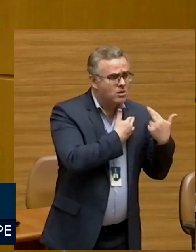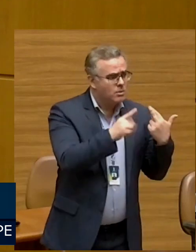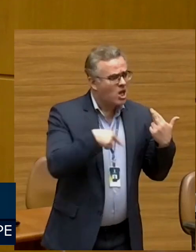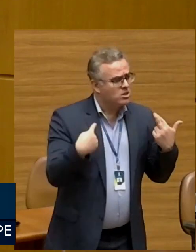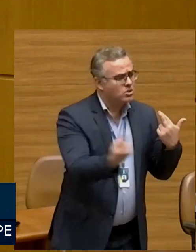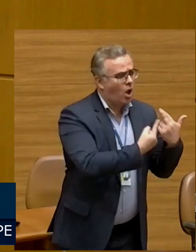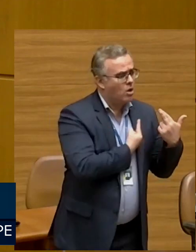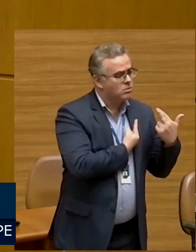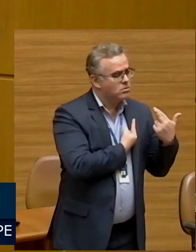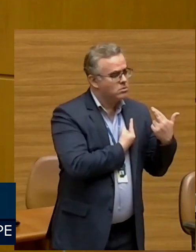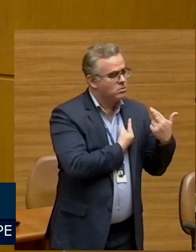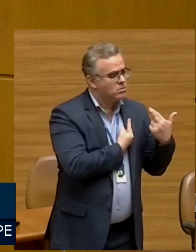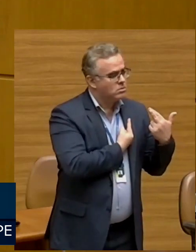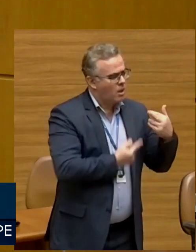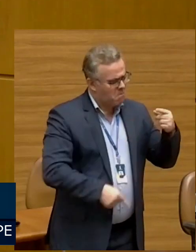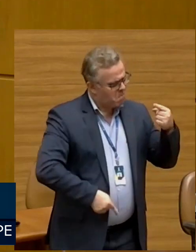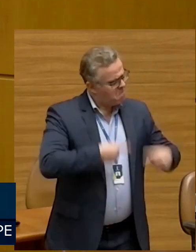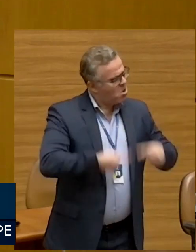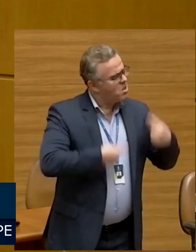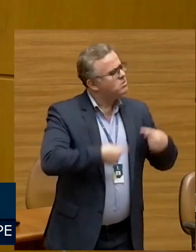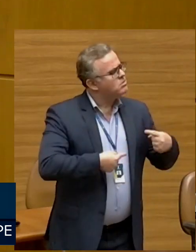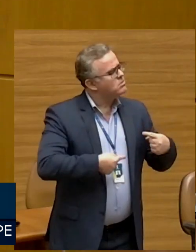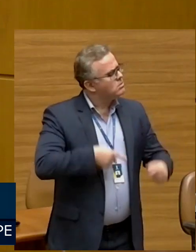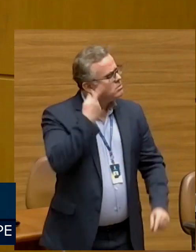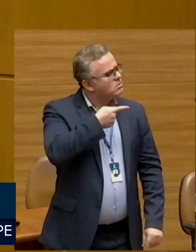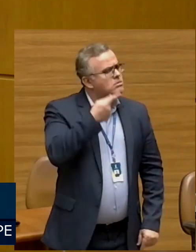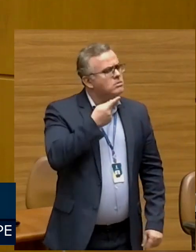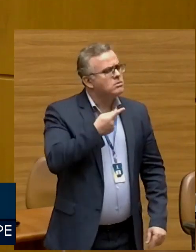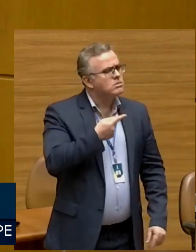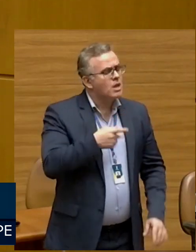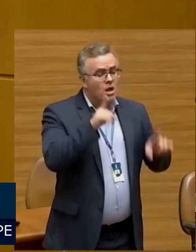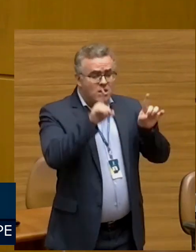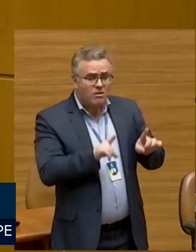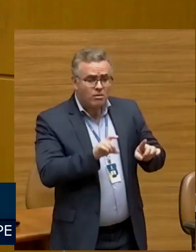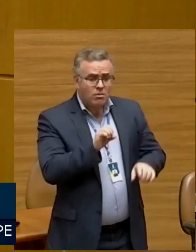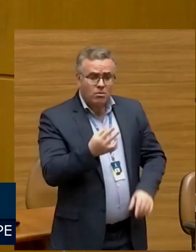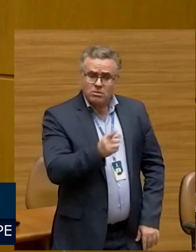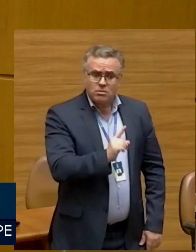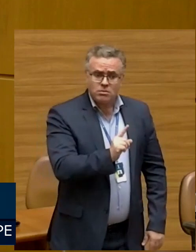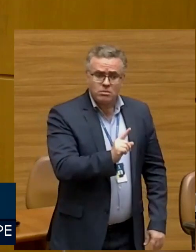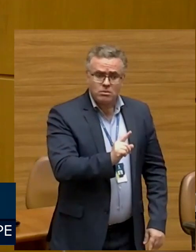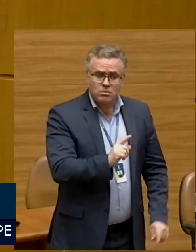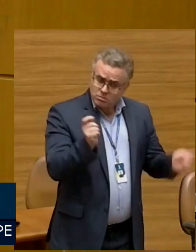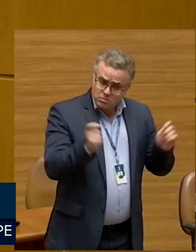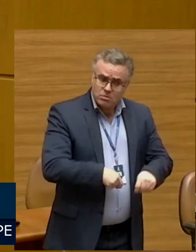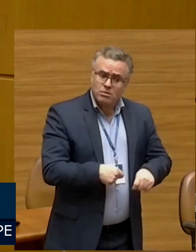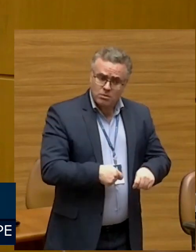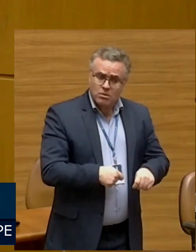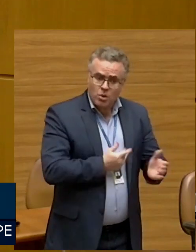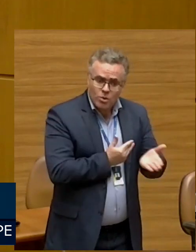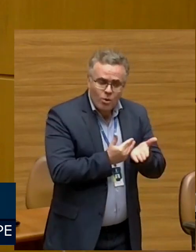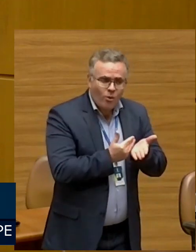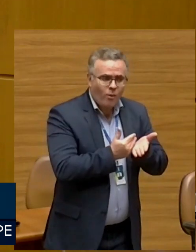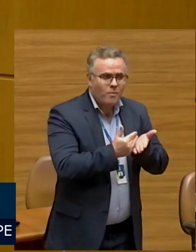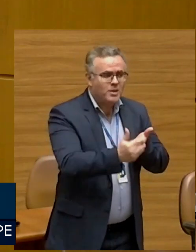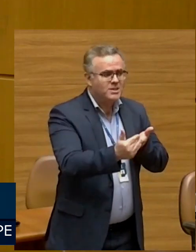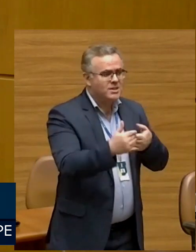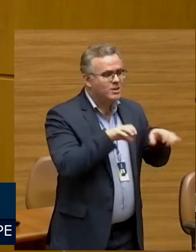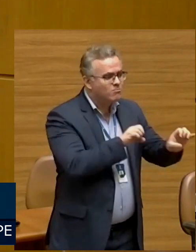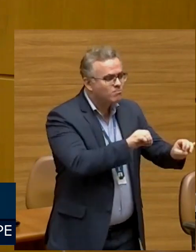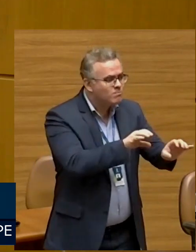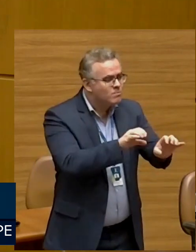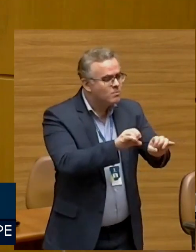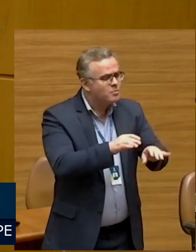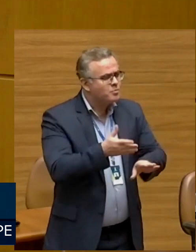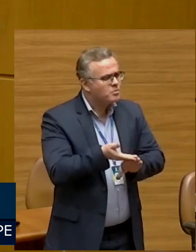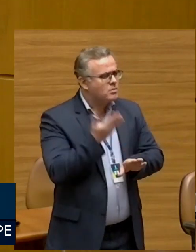nós, é um ato político, independentemente de termos deficiência ou não. Quando eu comecei a trabalhar com pessoas com deficiência,